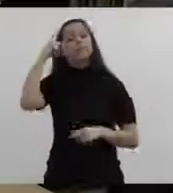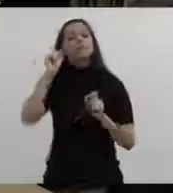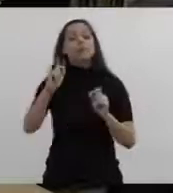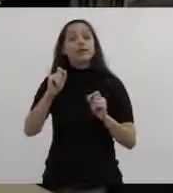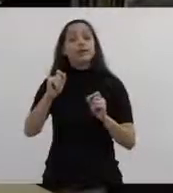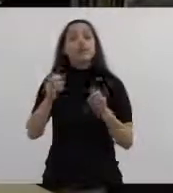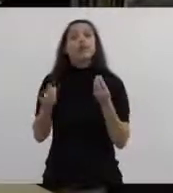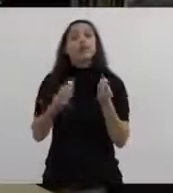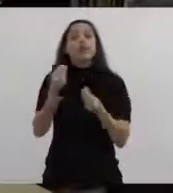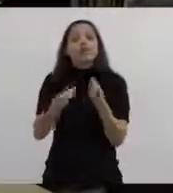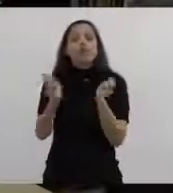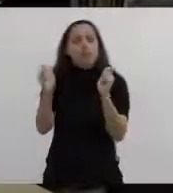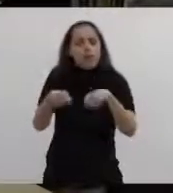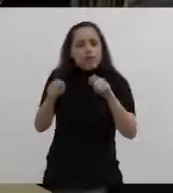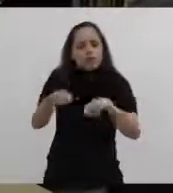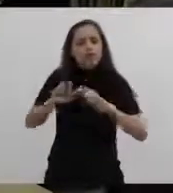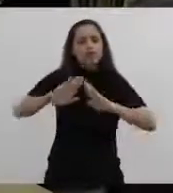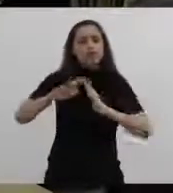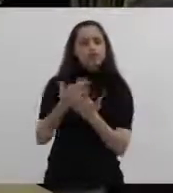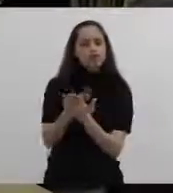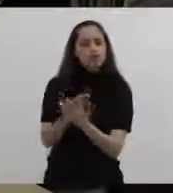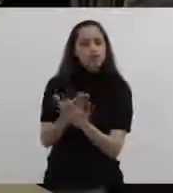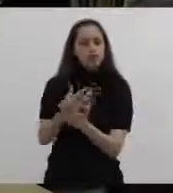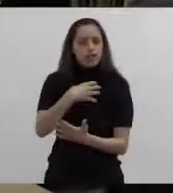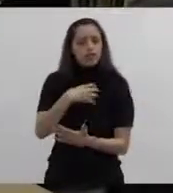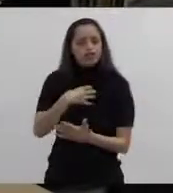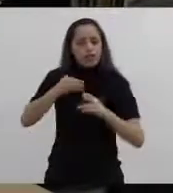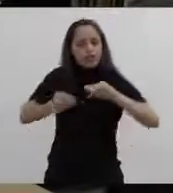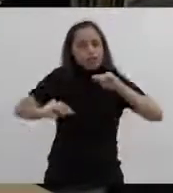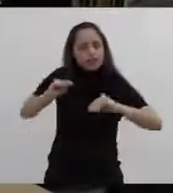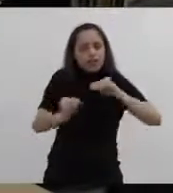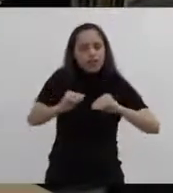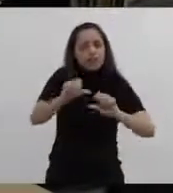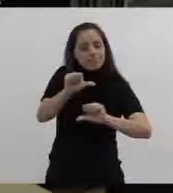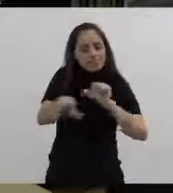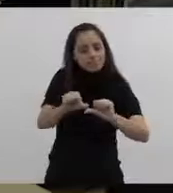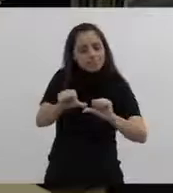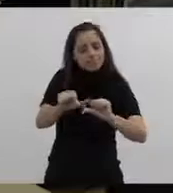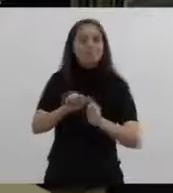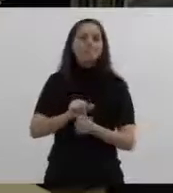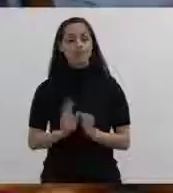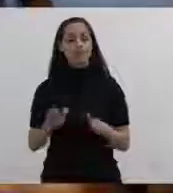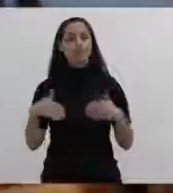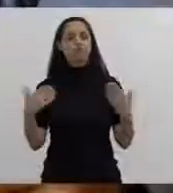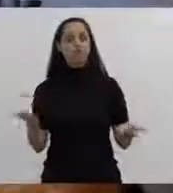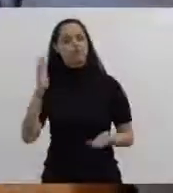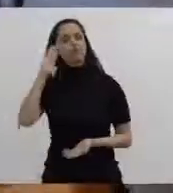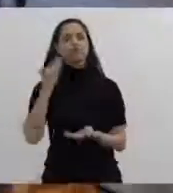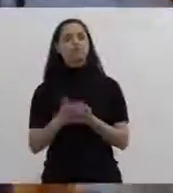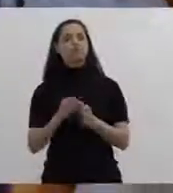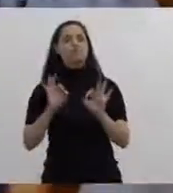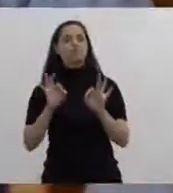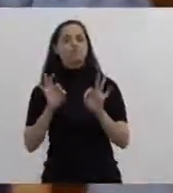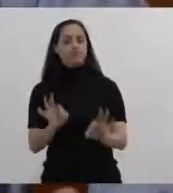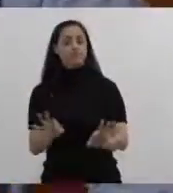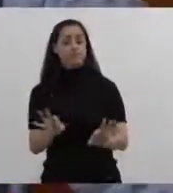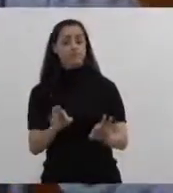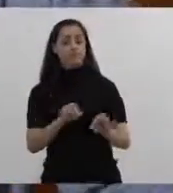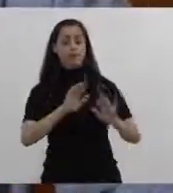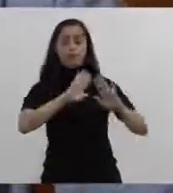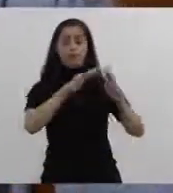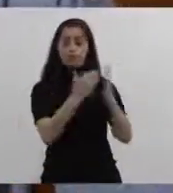vista como uma oportunidade de ter maior flexibilidade nas instituições. Esteban. O que nós acreditamos que a nova escola